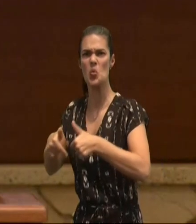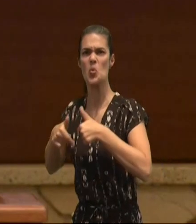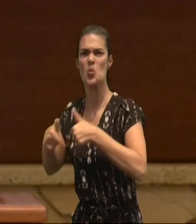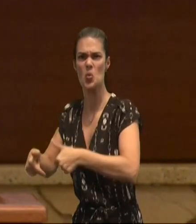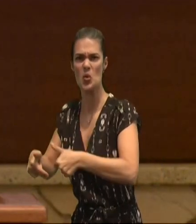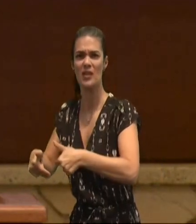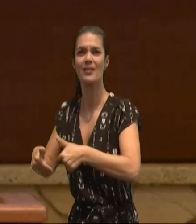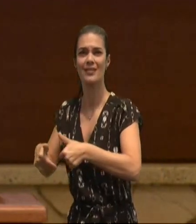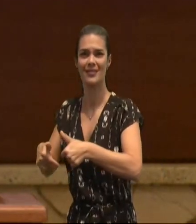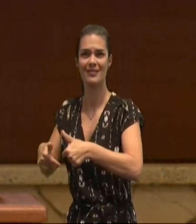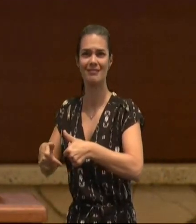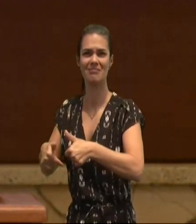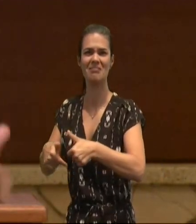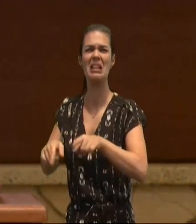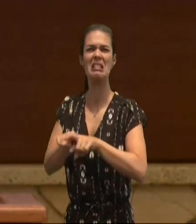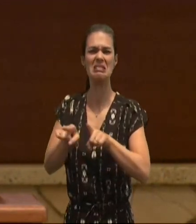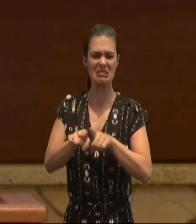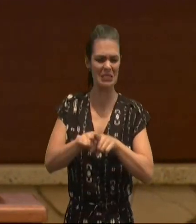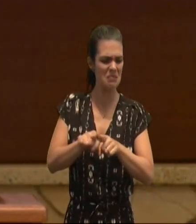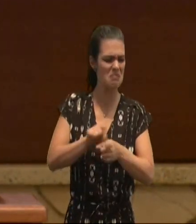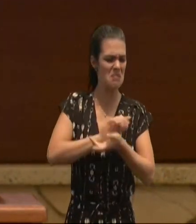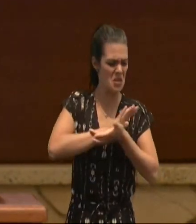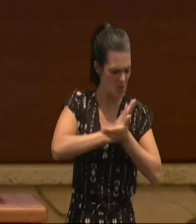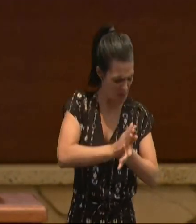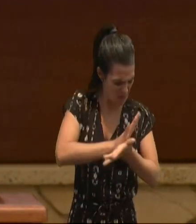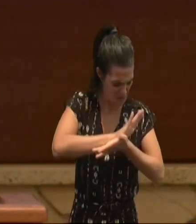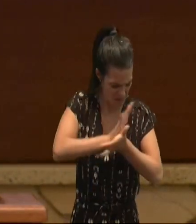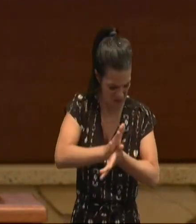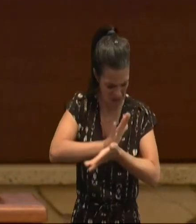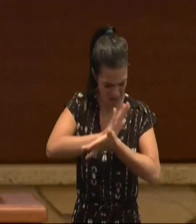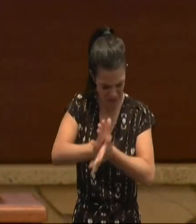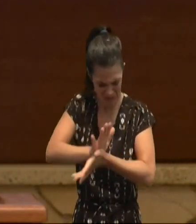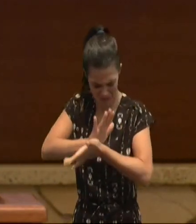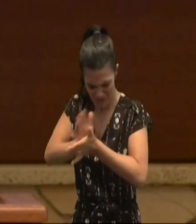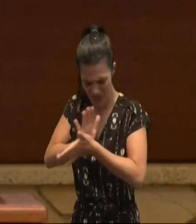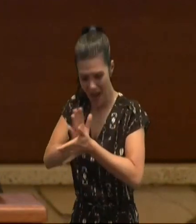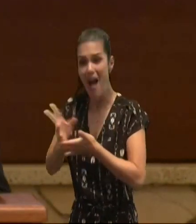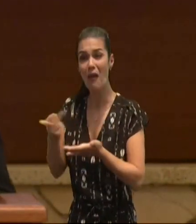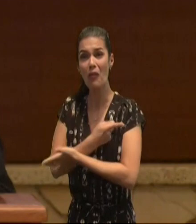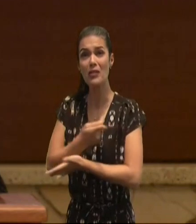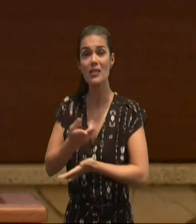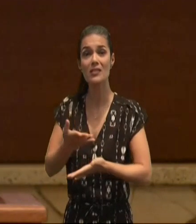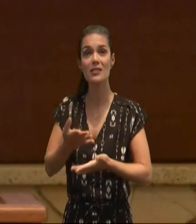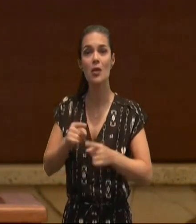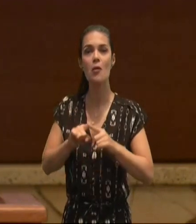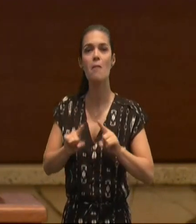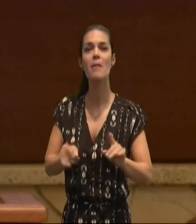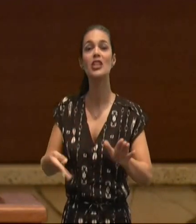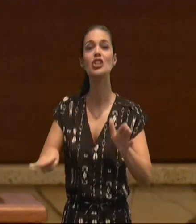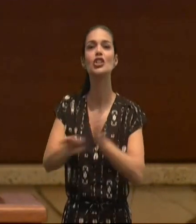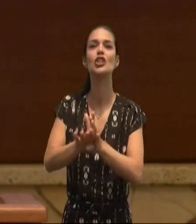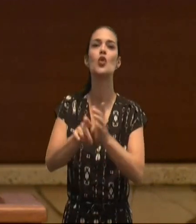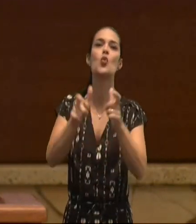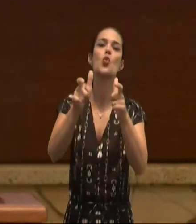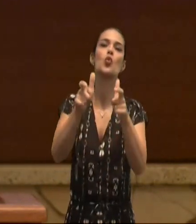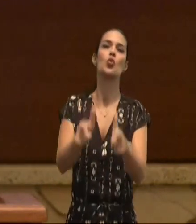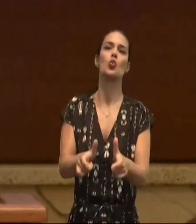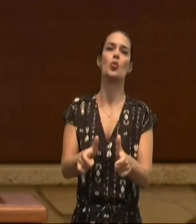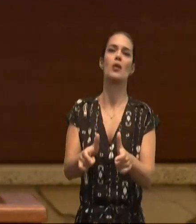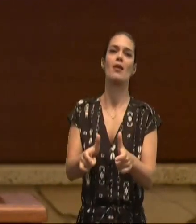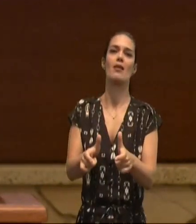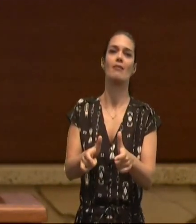humilhações, de tantos percalços que eles passaram, eles chegam a um lugar em que o profeta reúne,